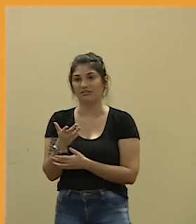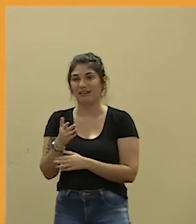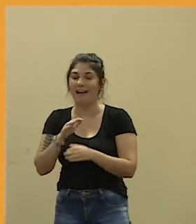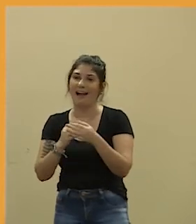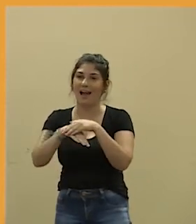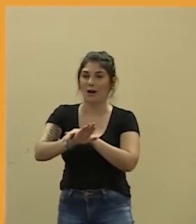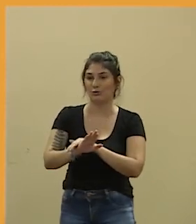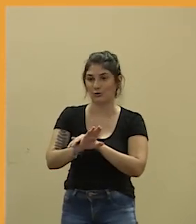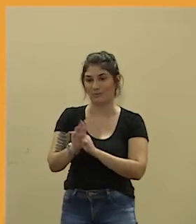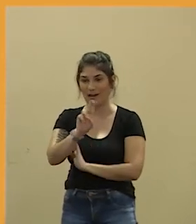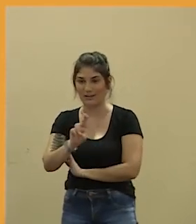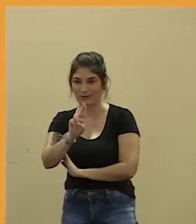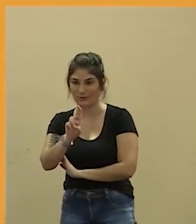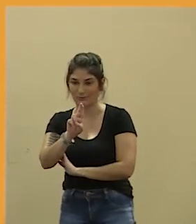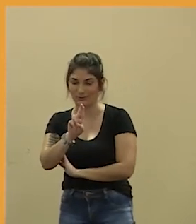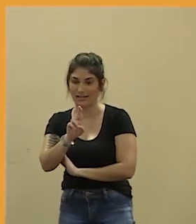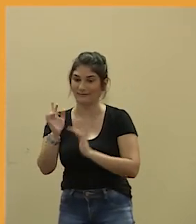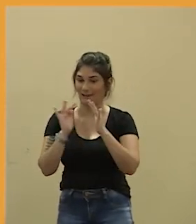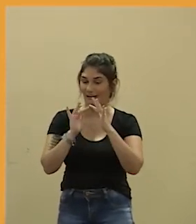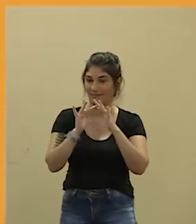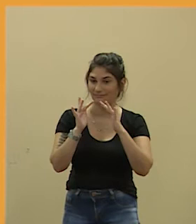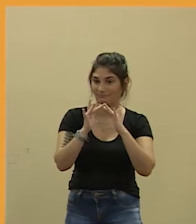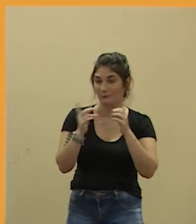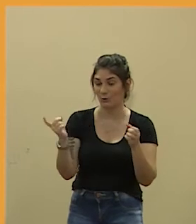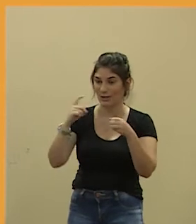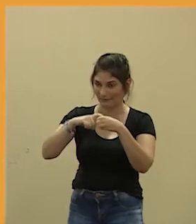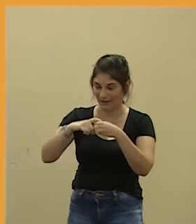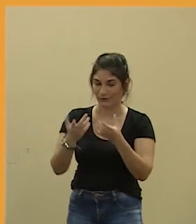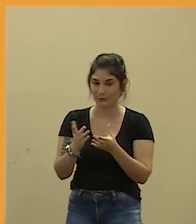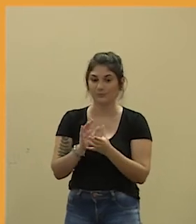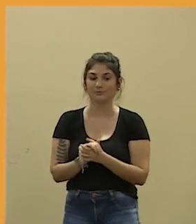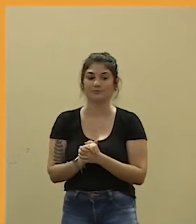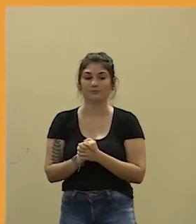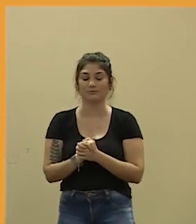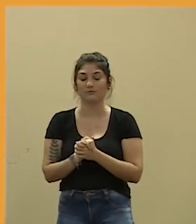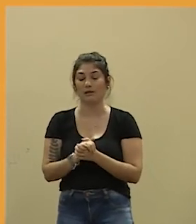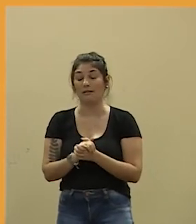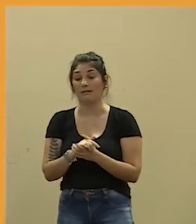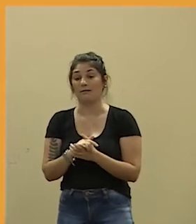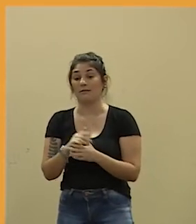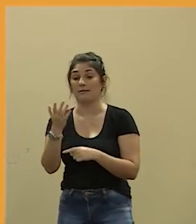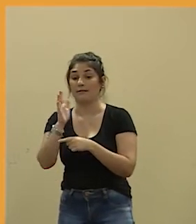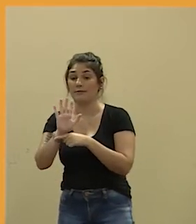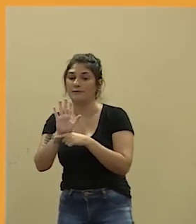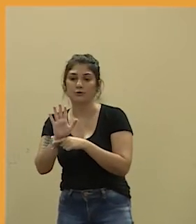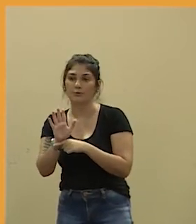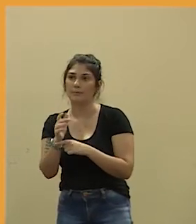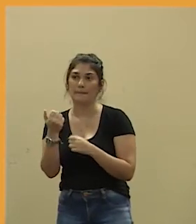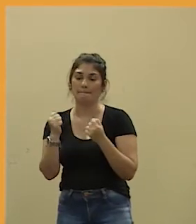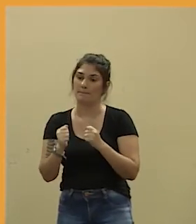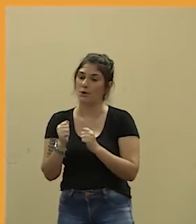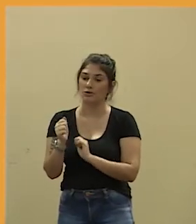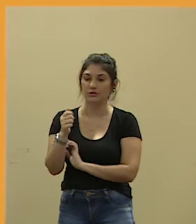está amplamente conectados ver que tem vários vídeos de colegas com projetos podem ser tidos como quiser novamente o vídeo